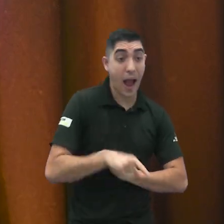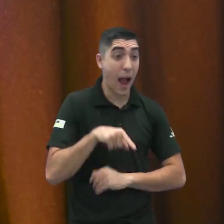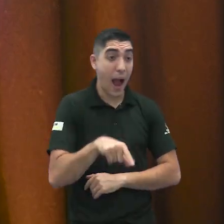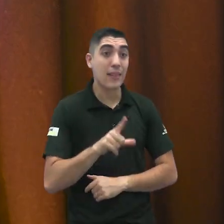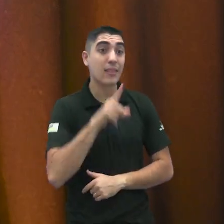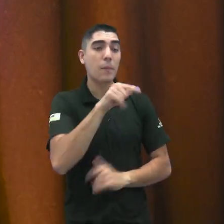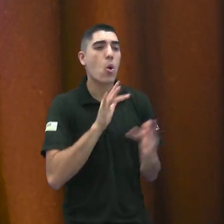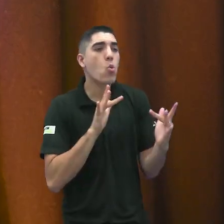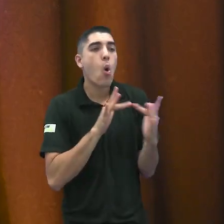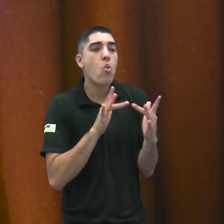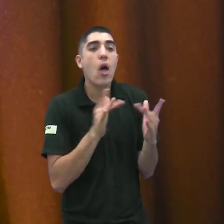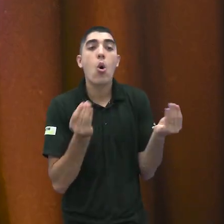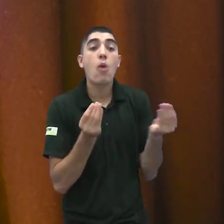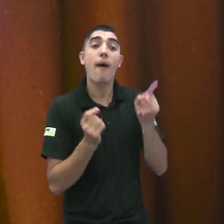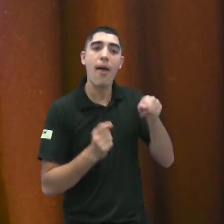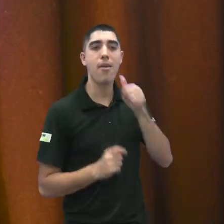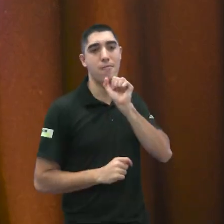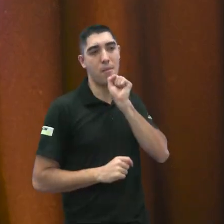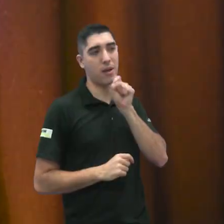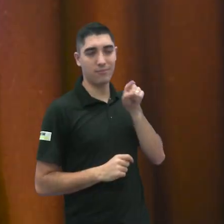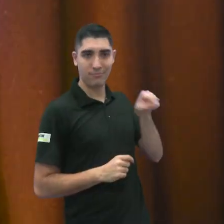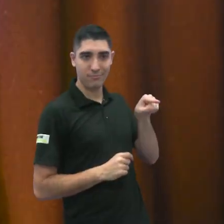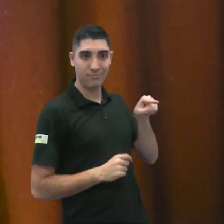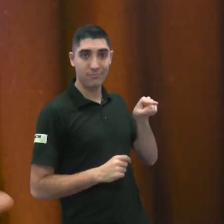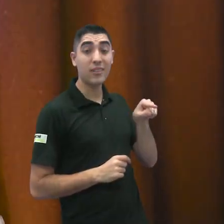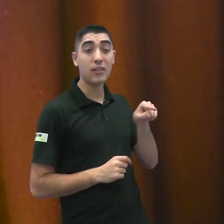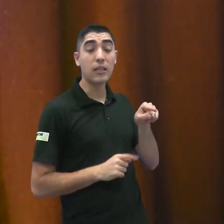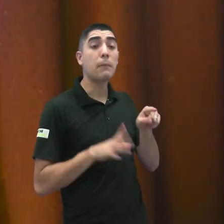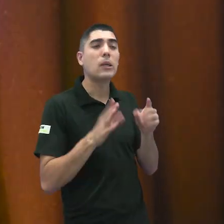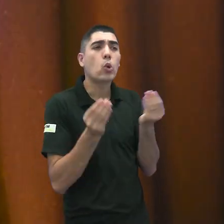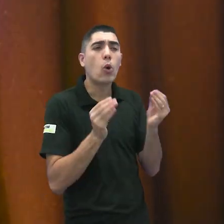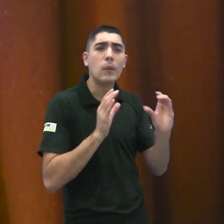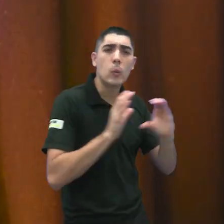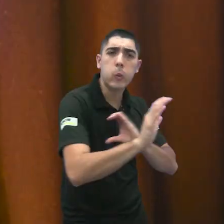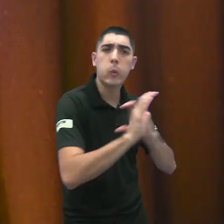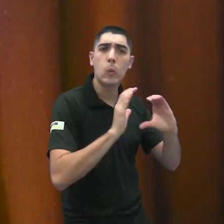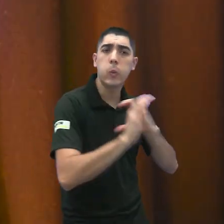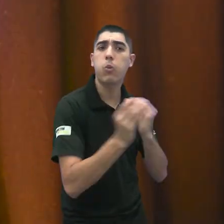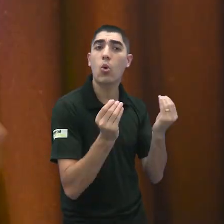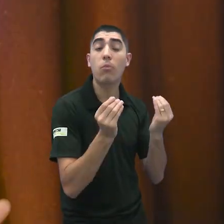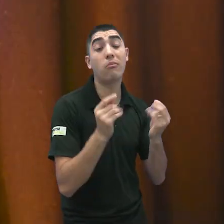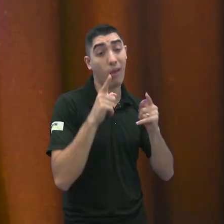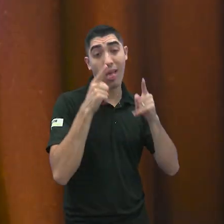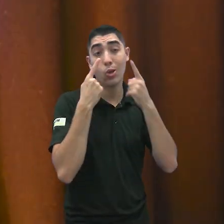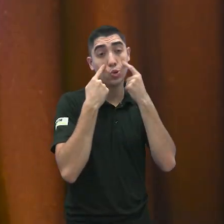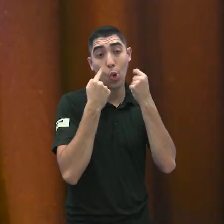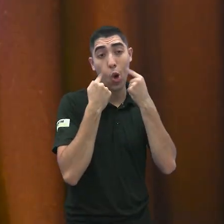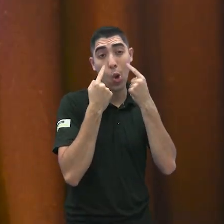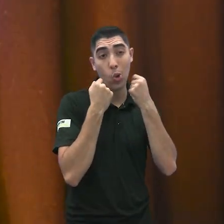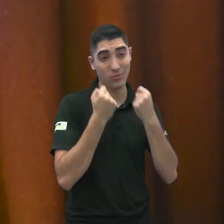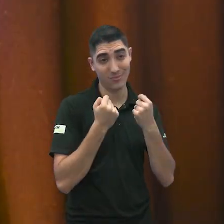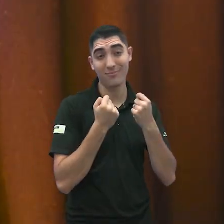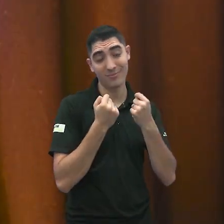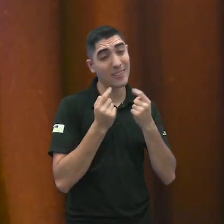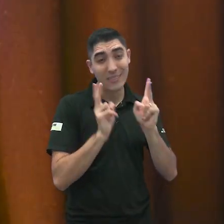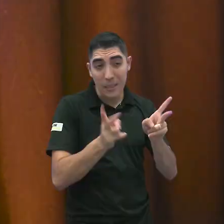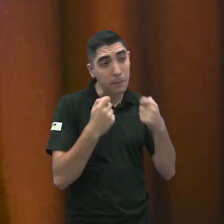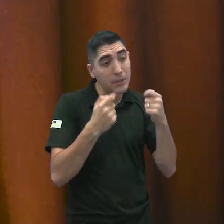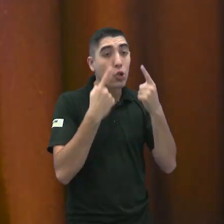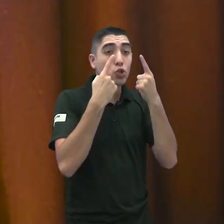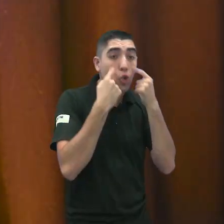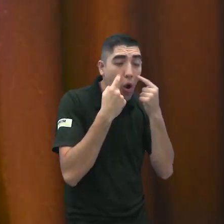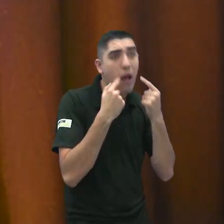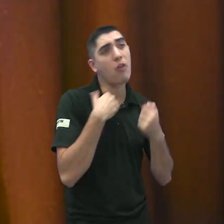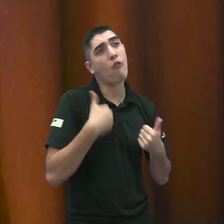mãe e o meio de comunicação dela é o quê? O choro, né? Ela chora para tudo que ela vai fazer. E ela sente